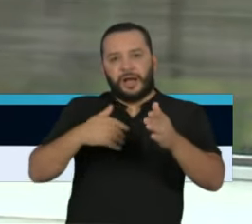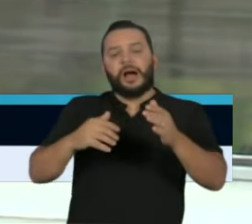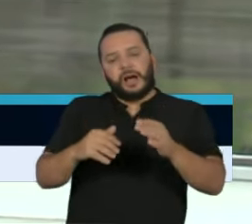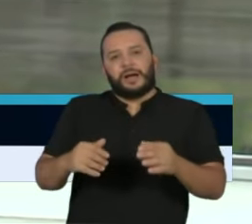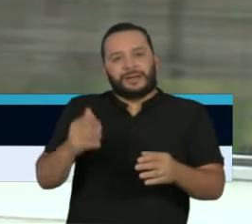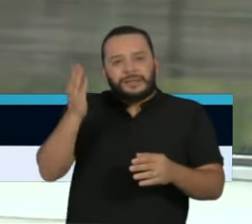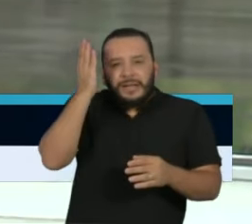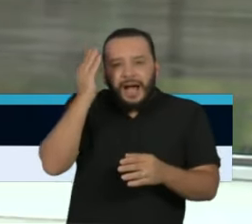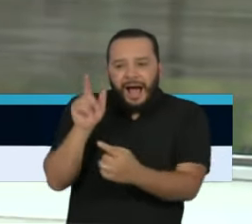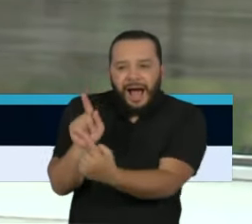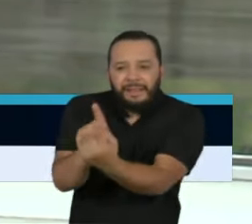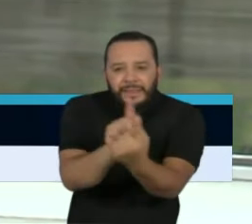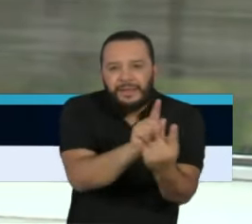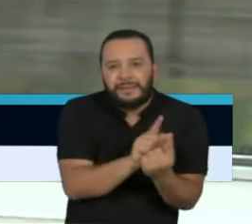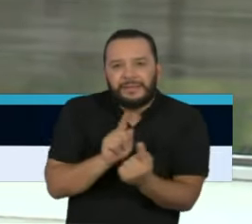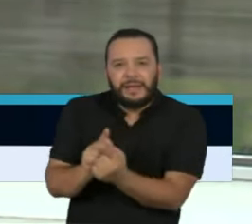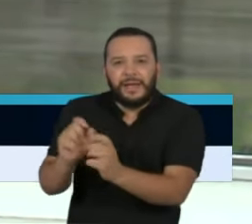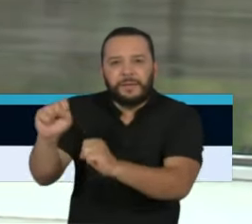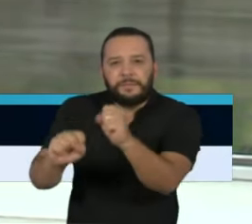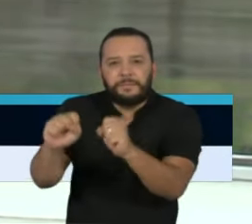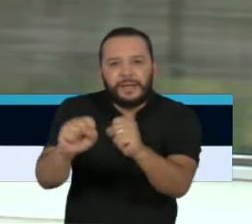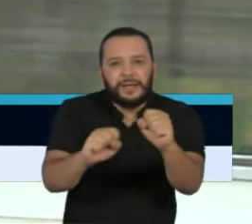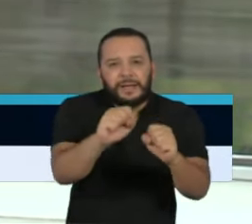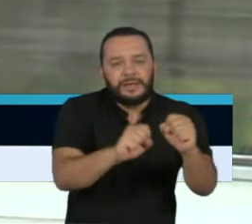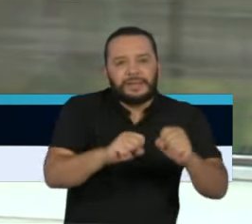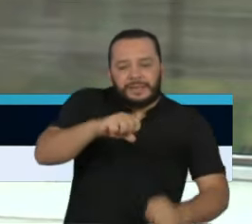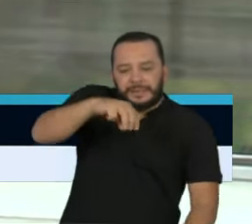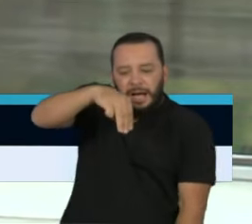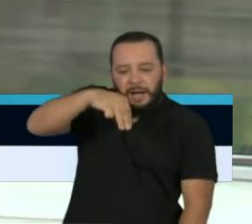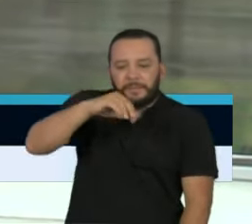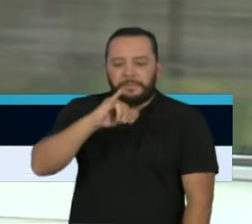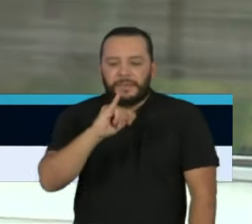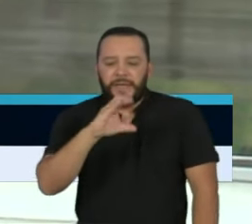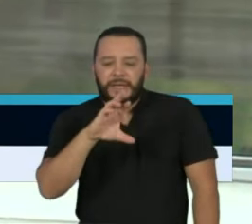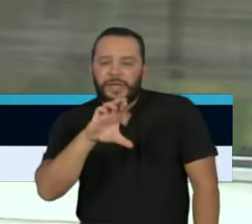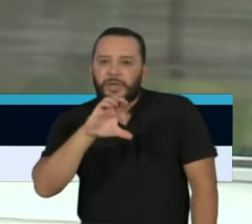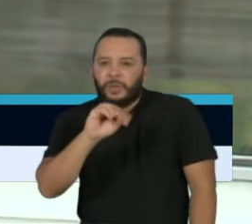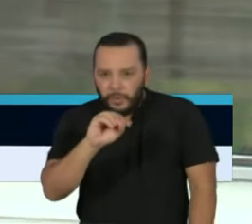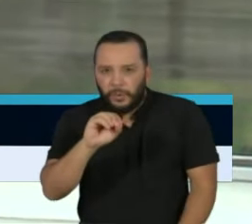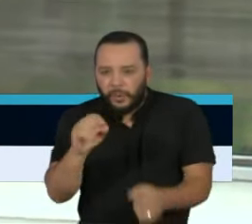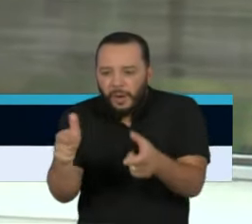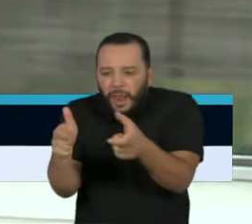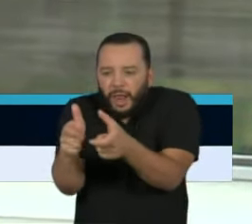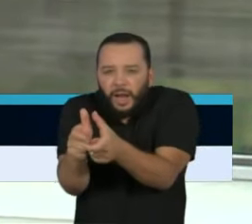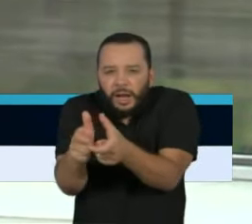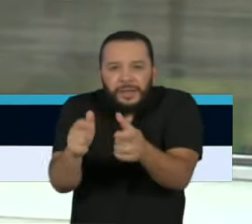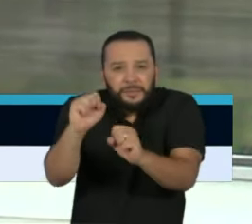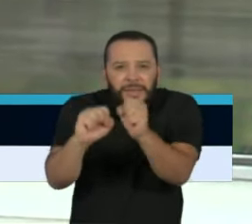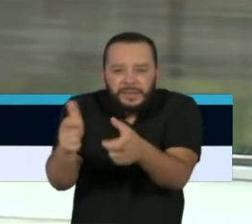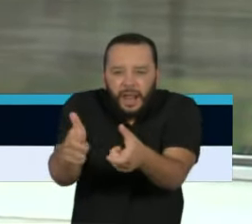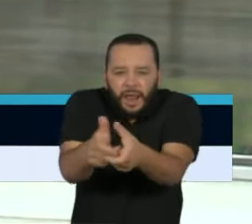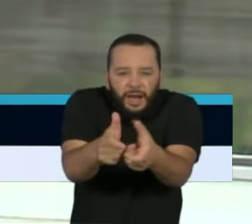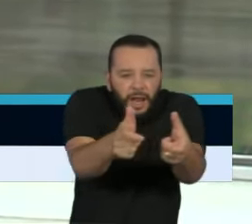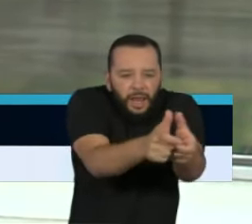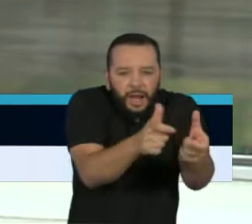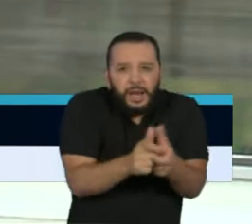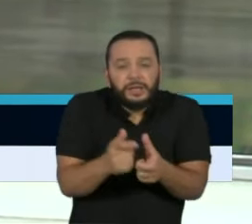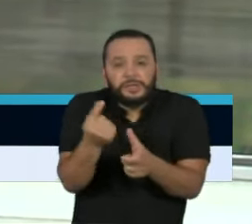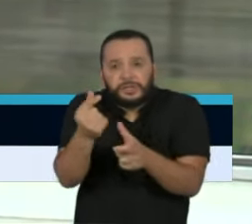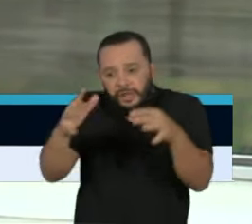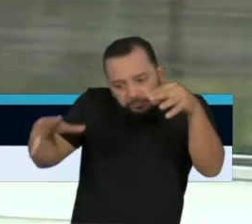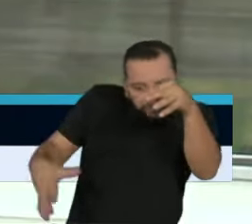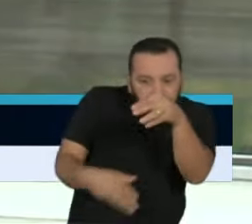aos microempreendedores. Nós já tínhamos definido e anunciado aqui, todos sabem, e o Bruno Covas esteve